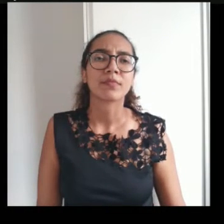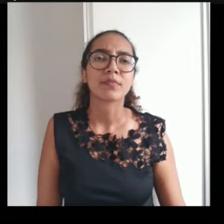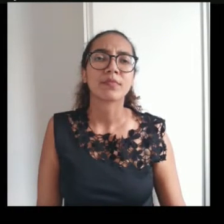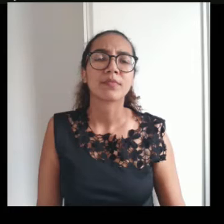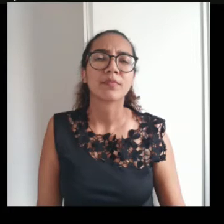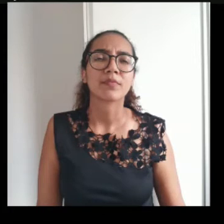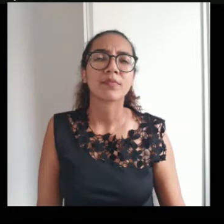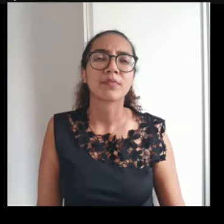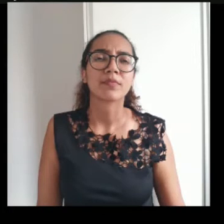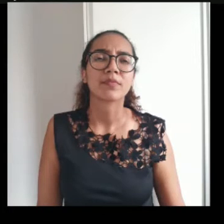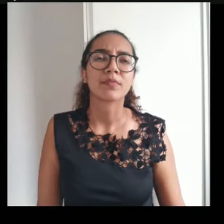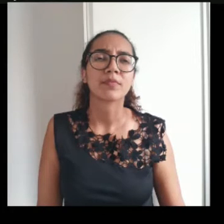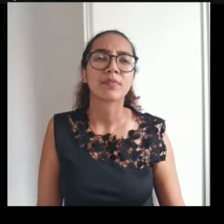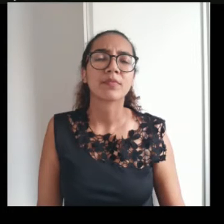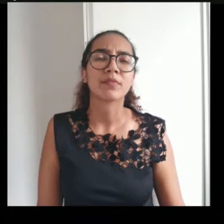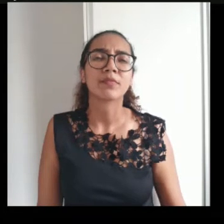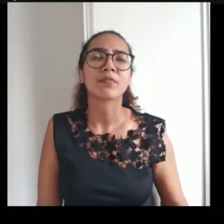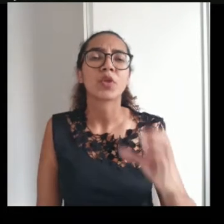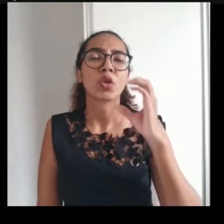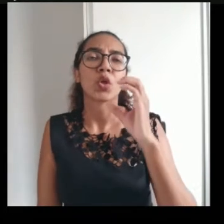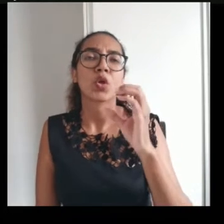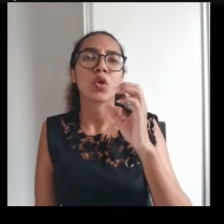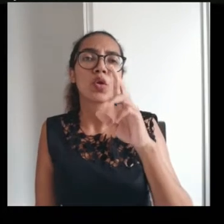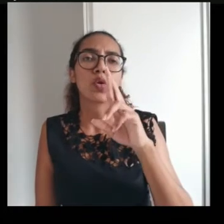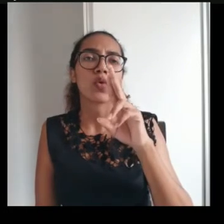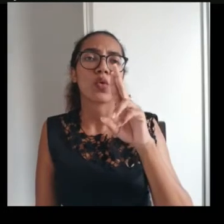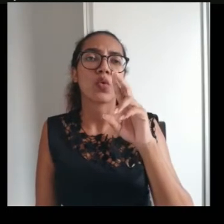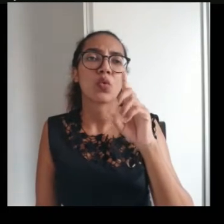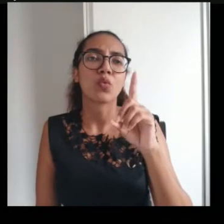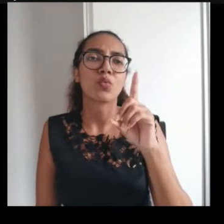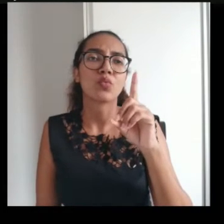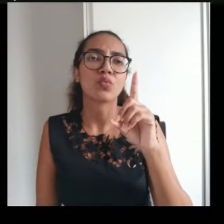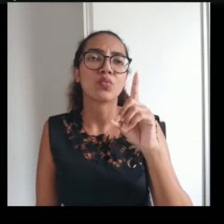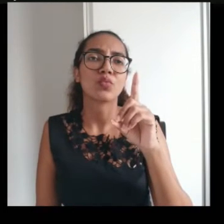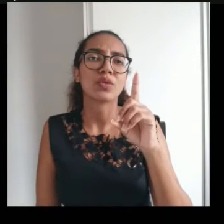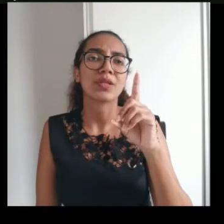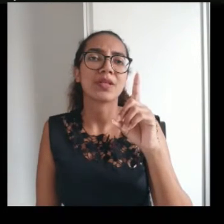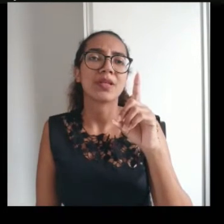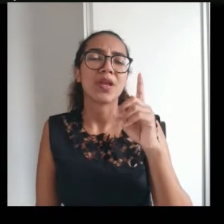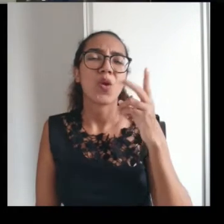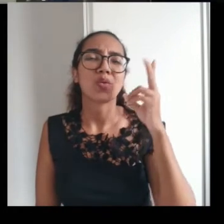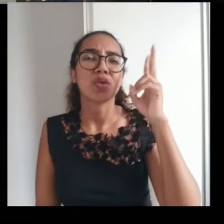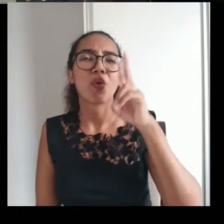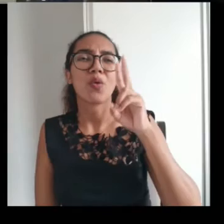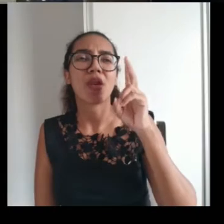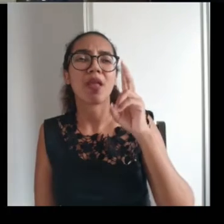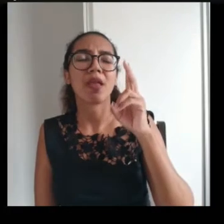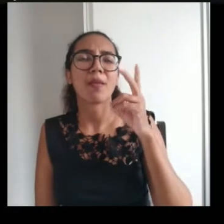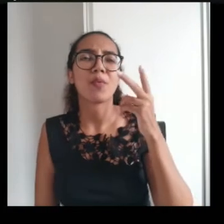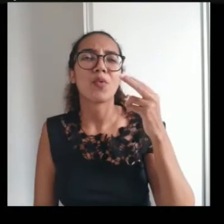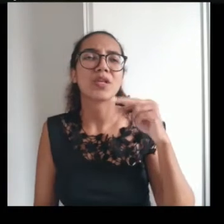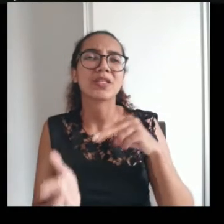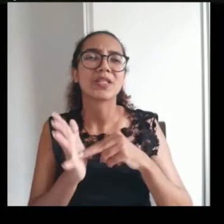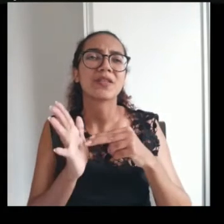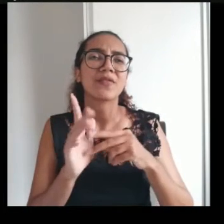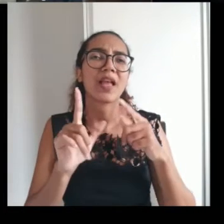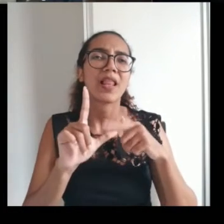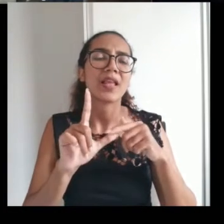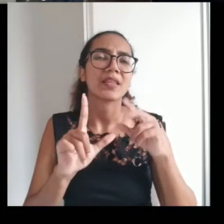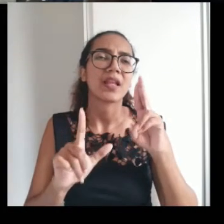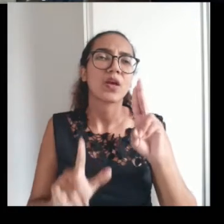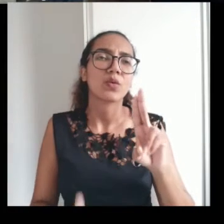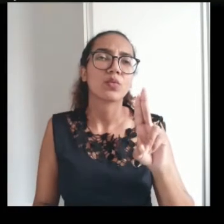script e delete. Eu só não me lembro a palavra do U. Mas o update, tá certo? Update,